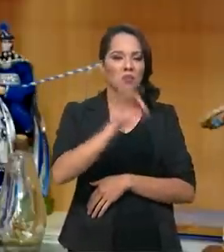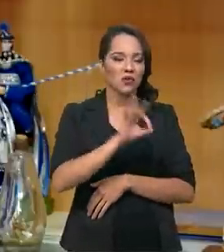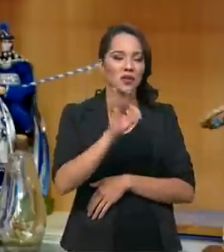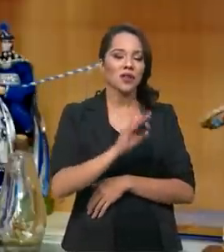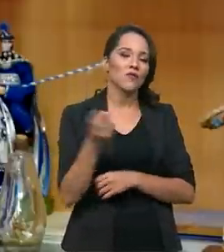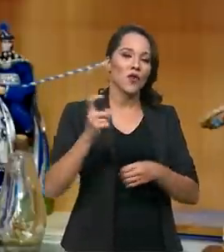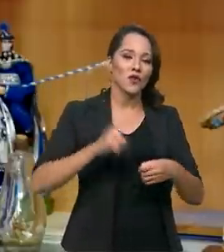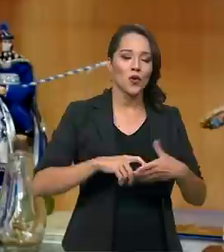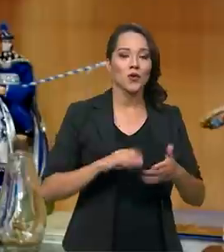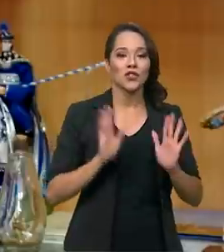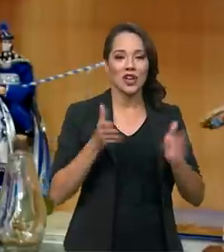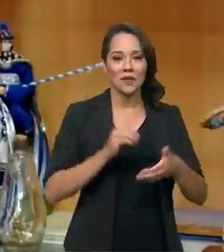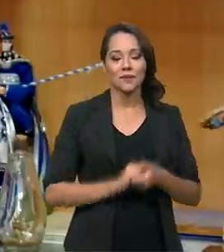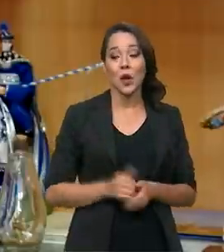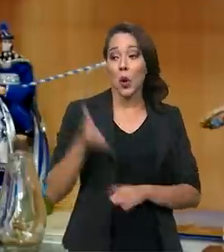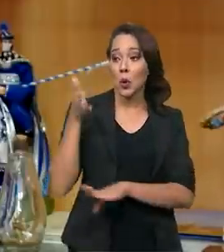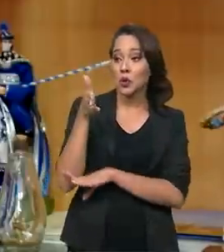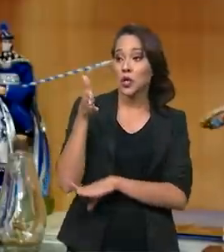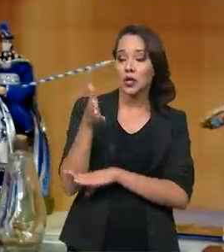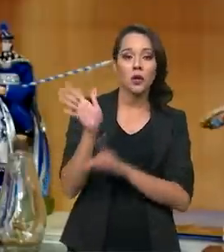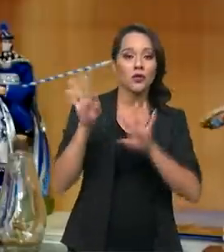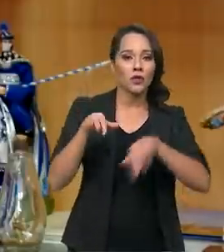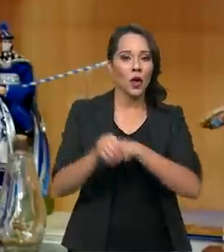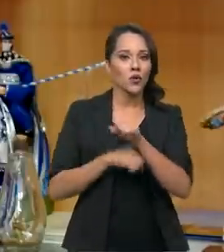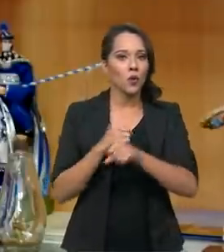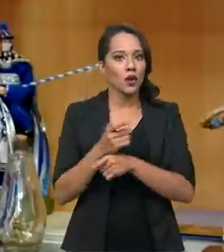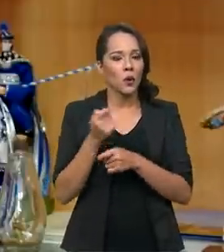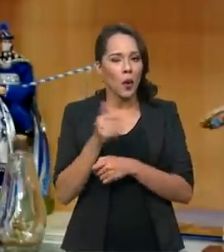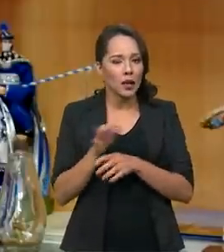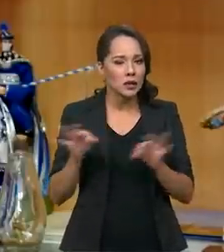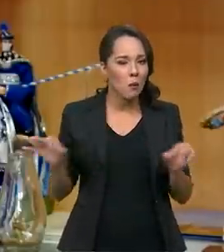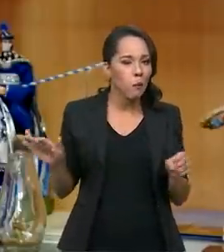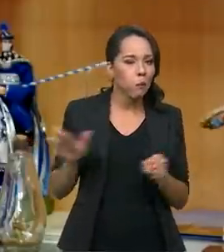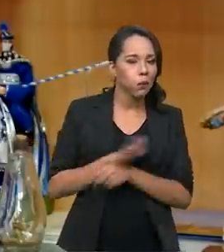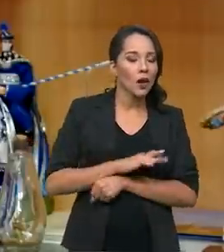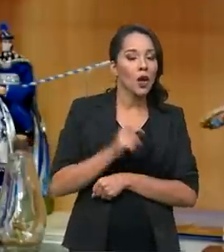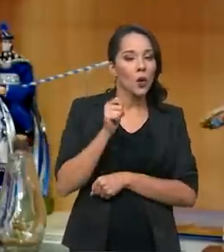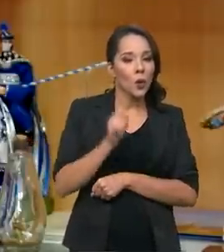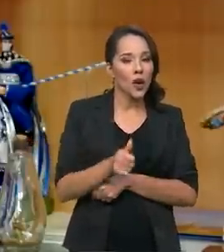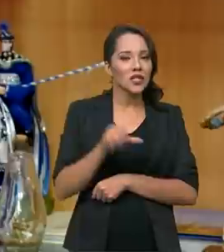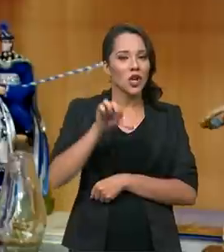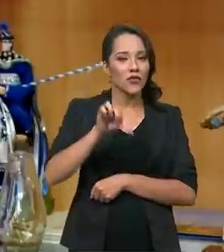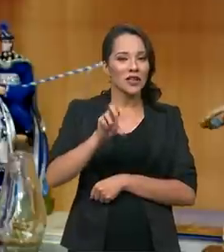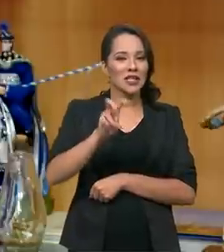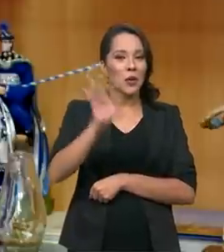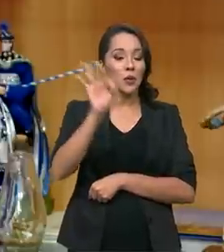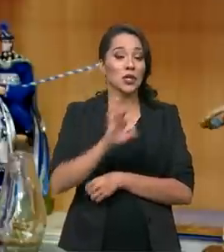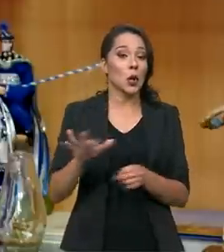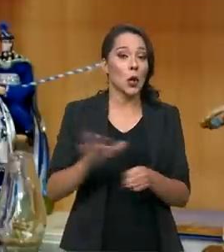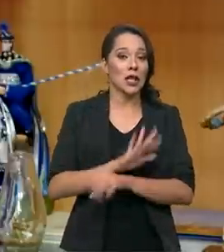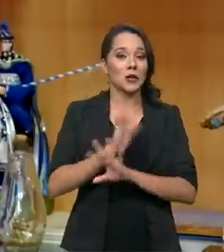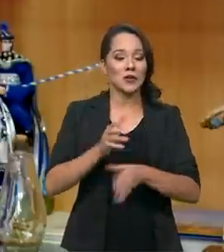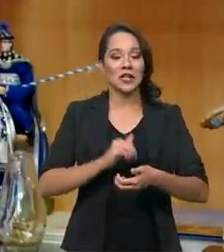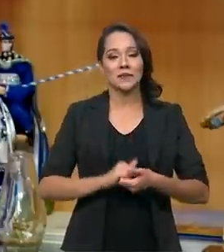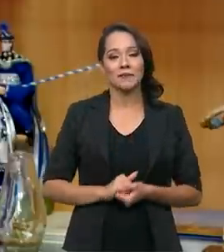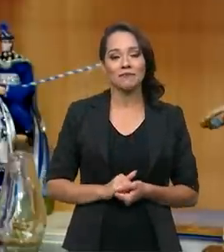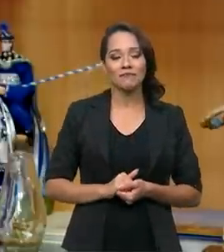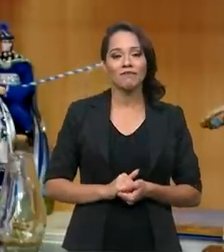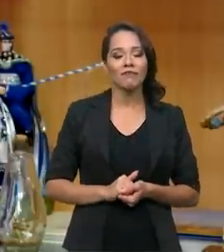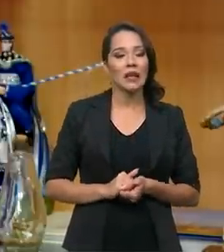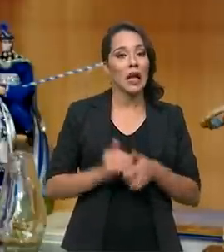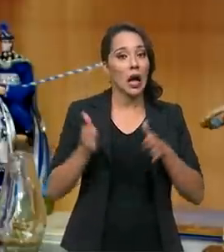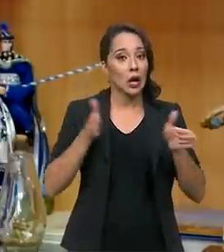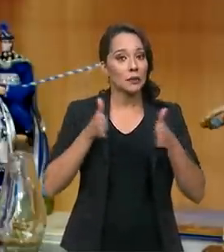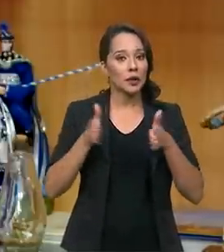e noventa porcento a sua malha aérea os hotéis de final de ano praticamente não é muito difícil quase noventa e cinco porcento de ocupação já é o